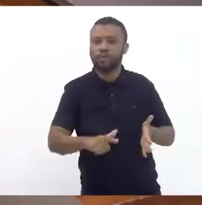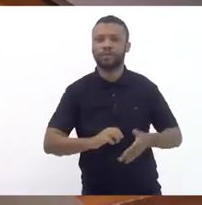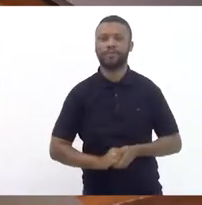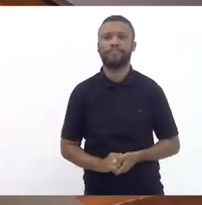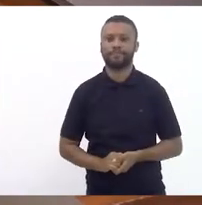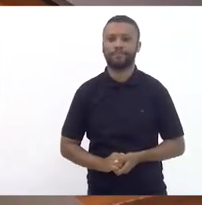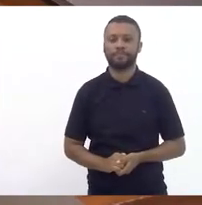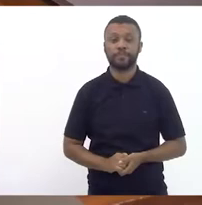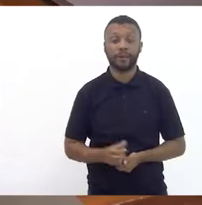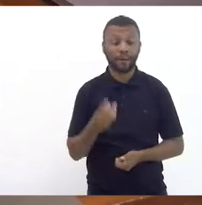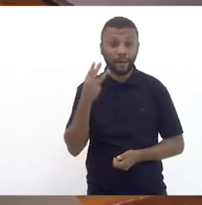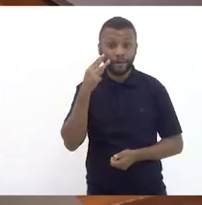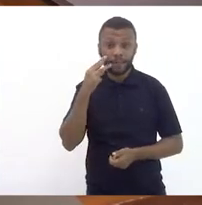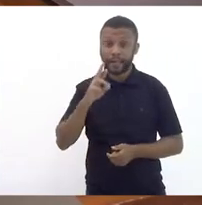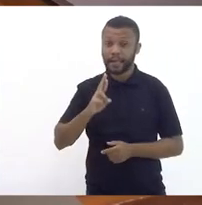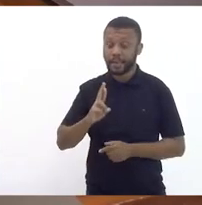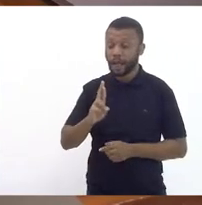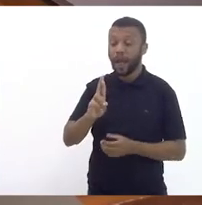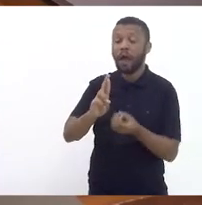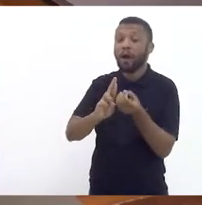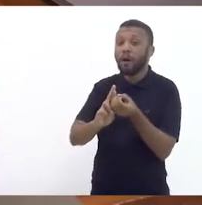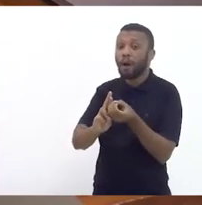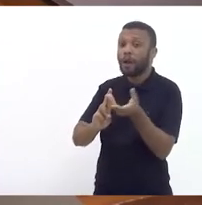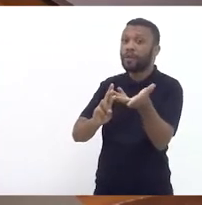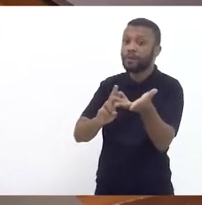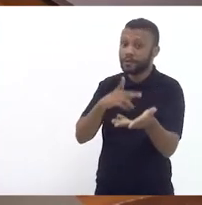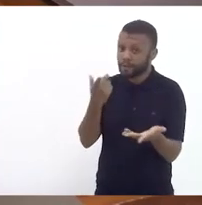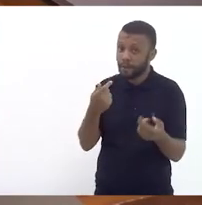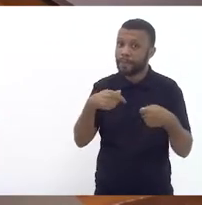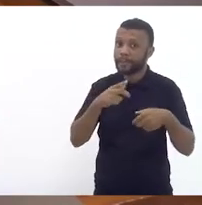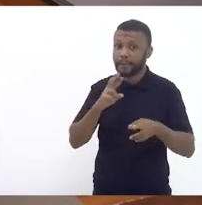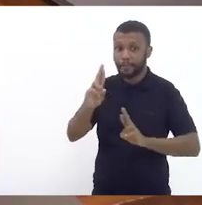Porque o Valdec é o relator, então ele precisa das respostas bem pontuais.